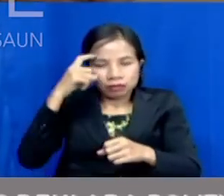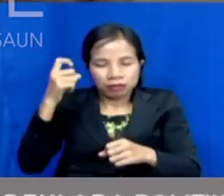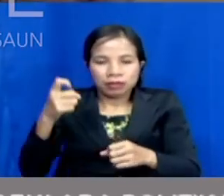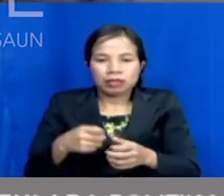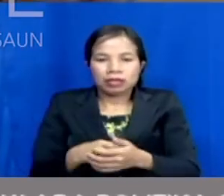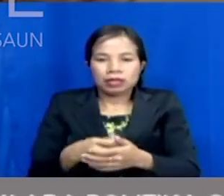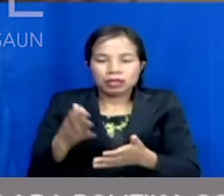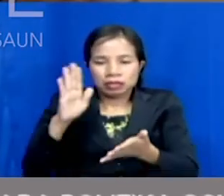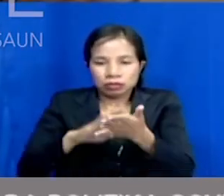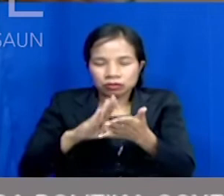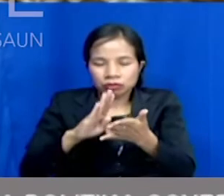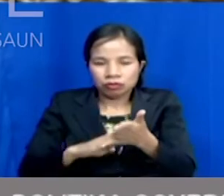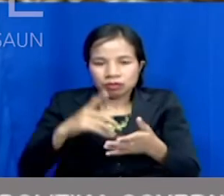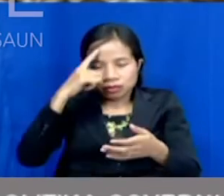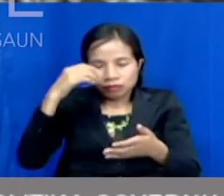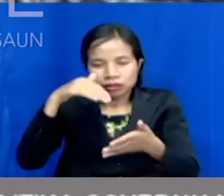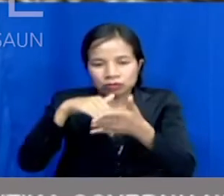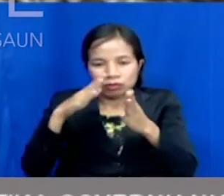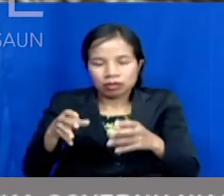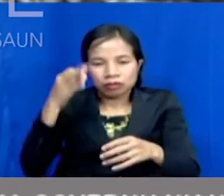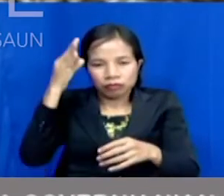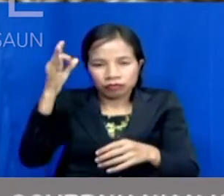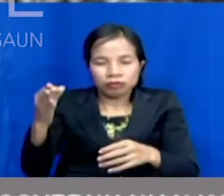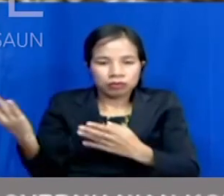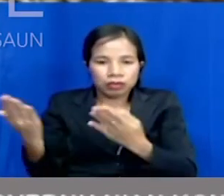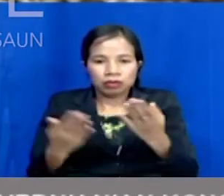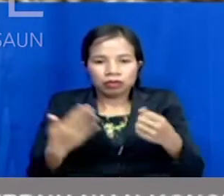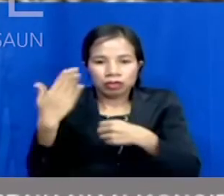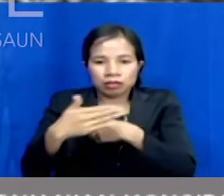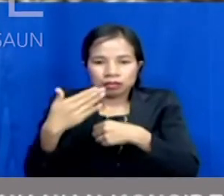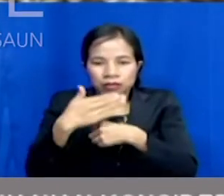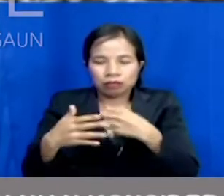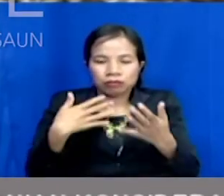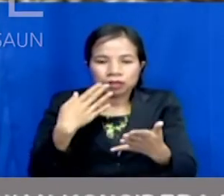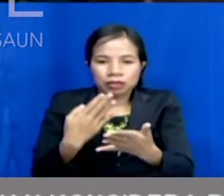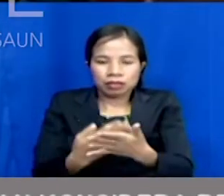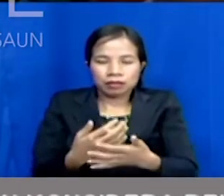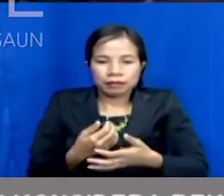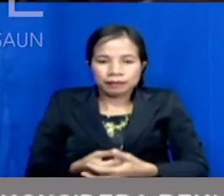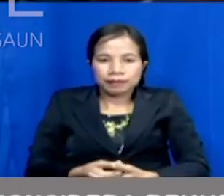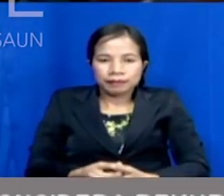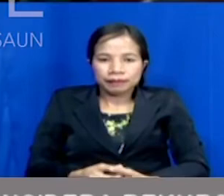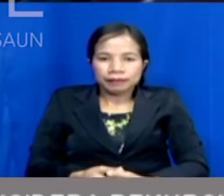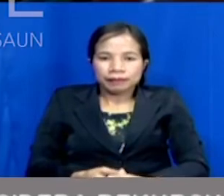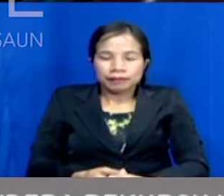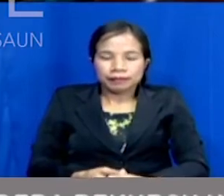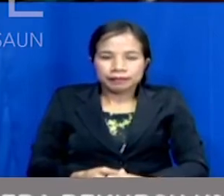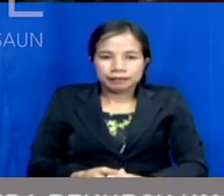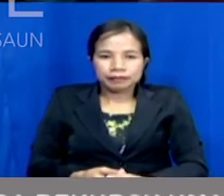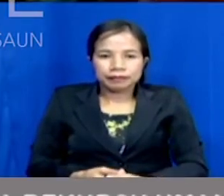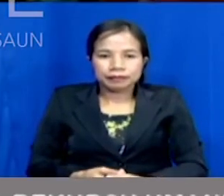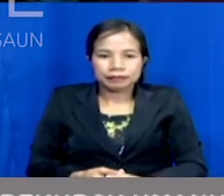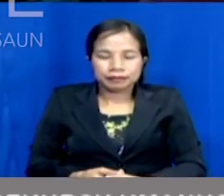banco esturu, tambe estudante ima ka futuro nebe se lori na saun ba sucesso. João Aníbal, Jerônimo Mauno,